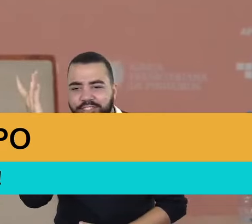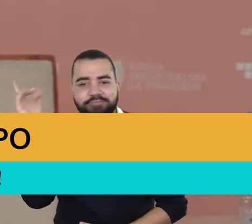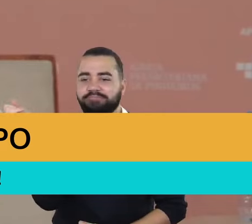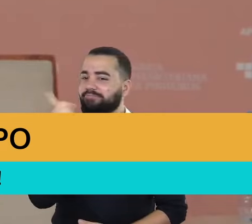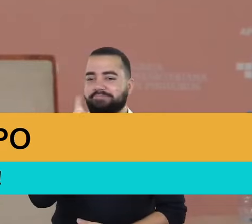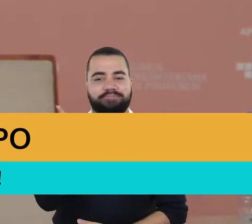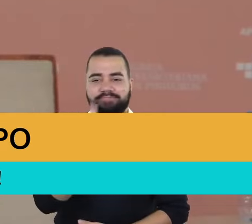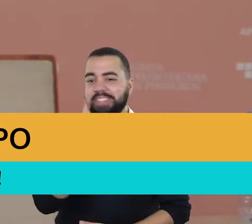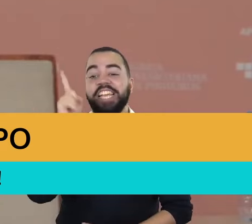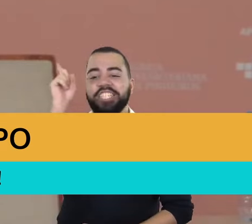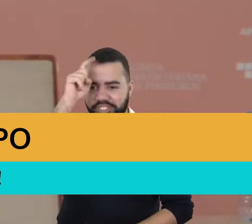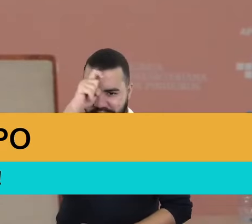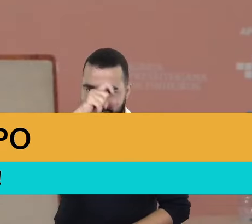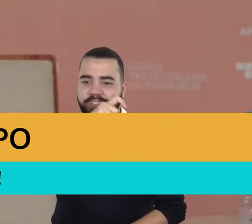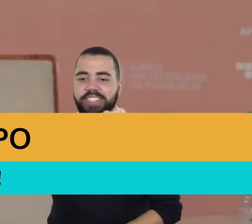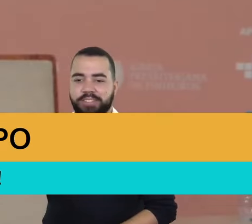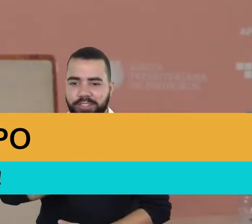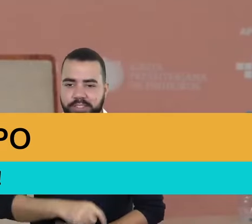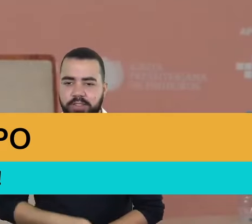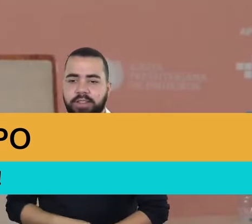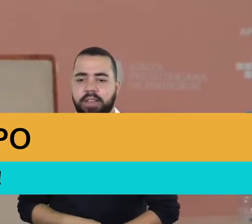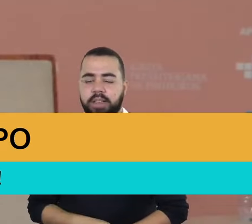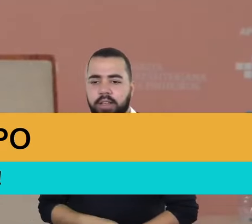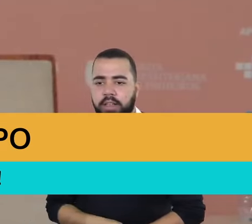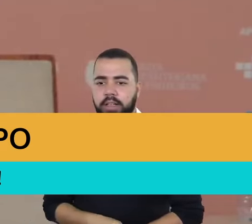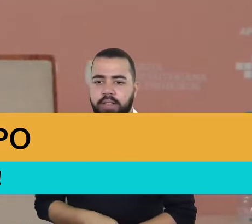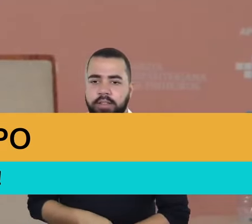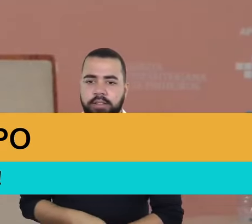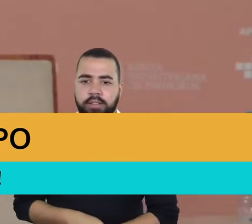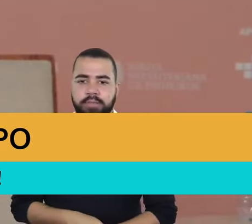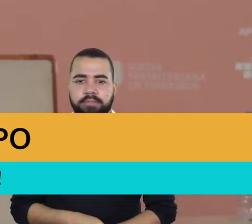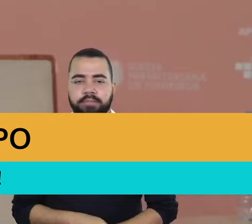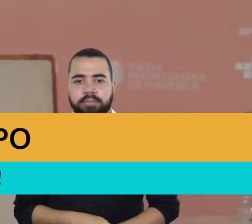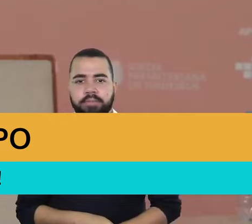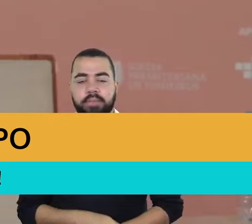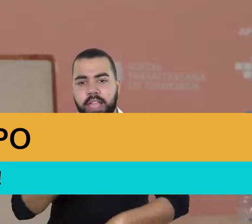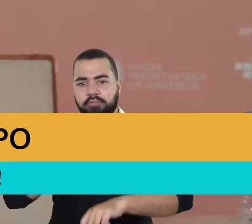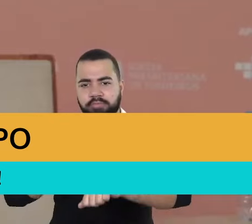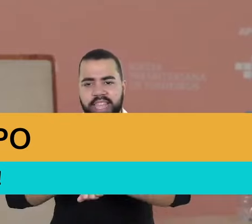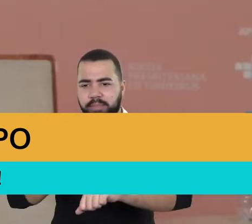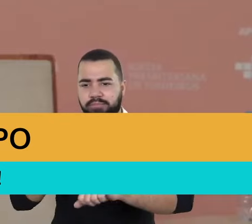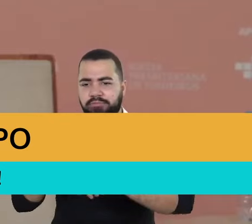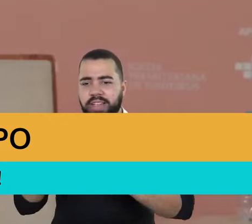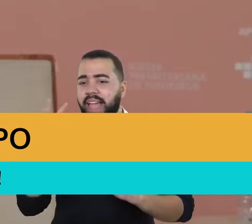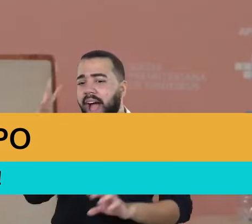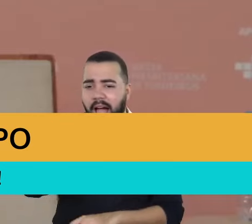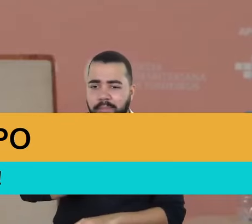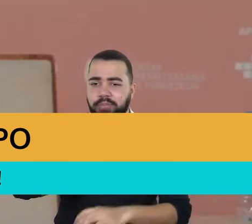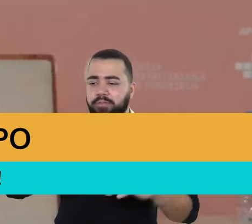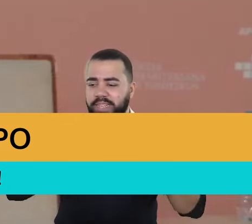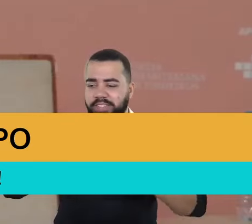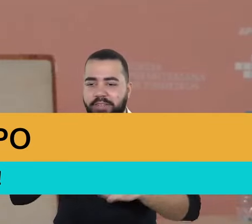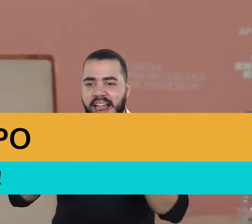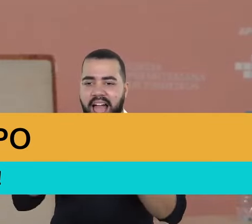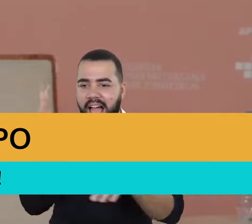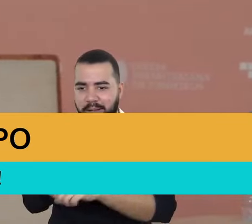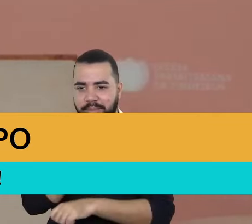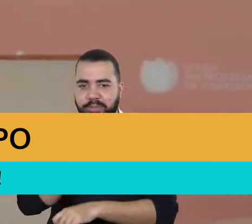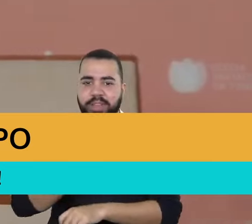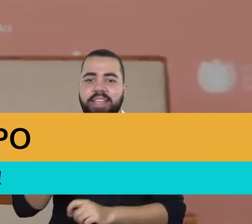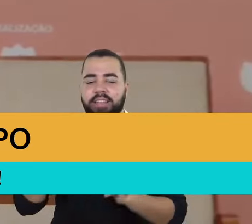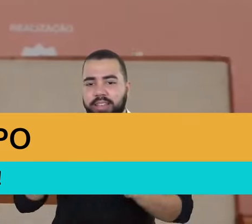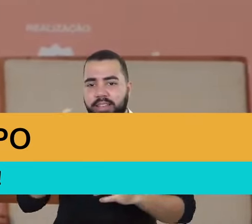era... Gente, vocês não têm ideia, não. Tá? É que não dá tempo. Meu tempo é curto. Não dá tempo de eu ficar falando muito aqui. Das minhas